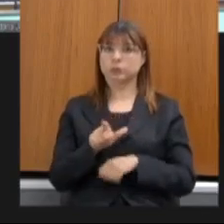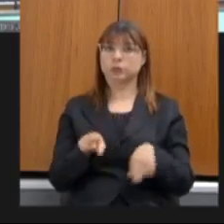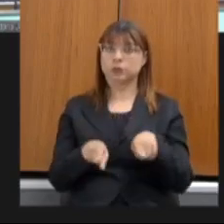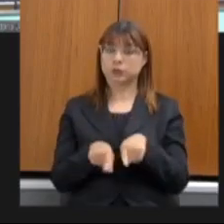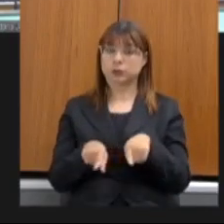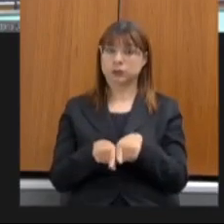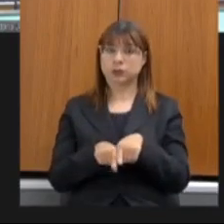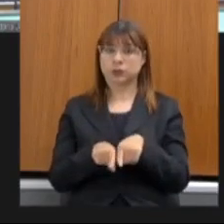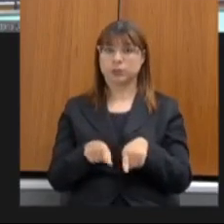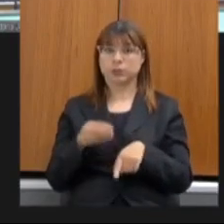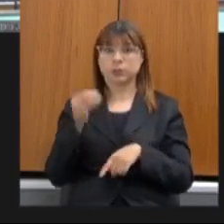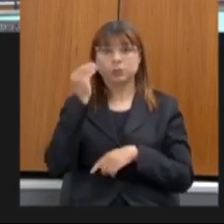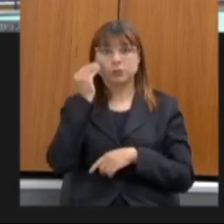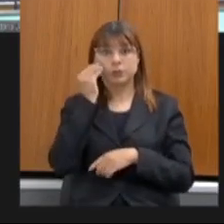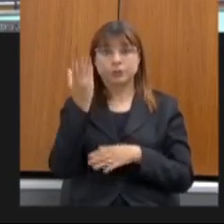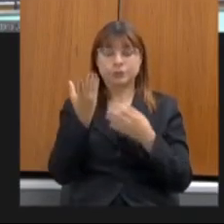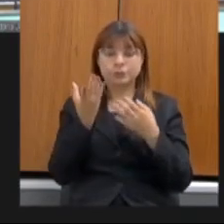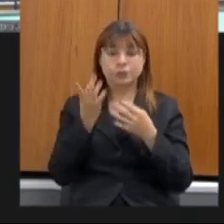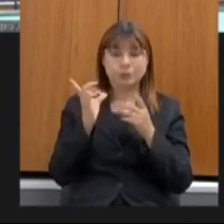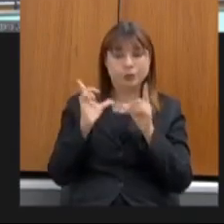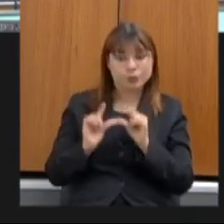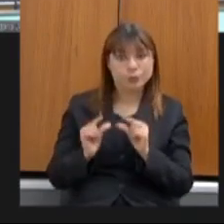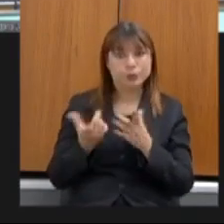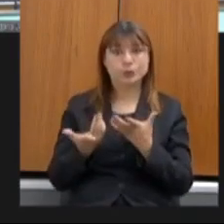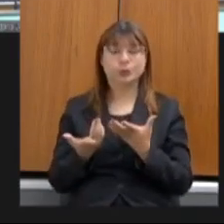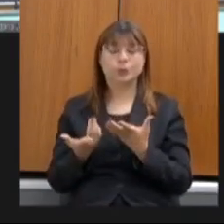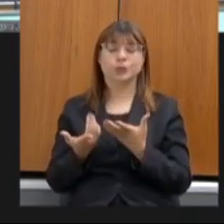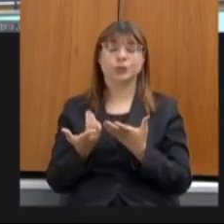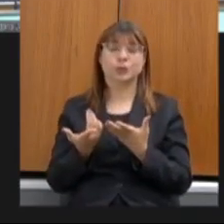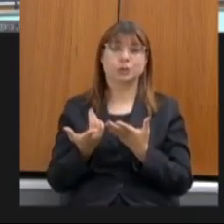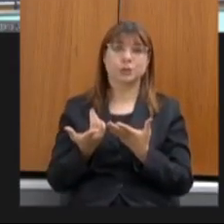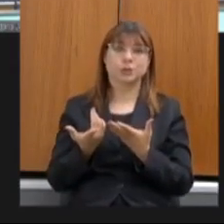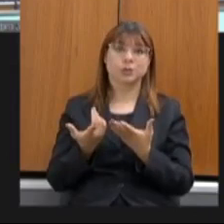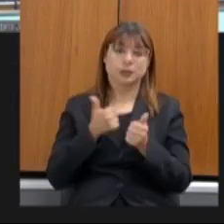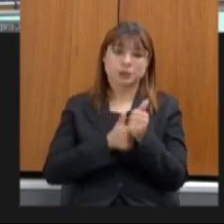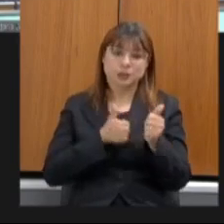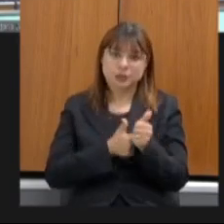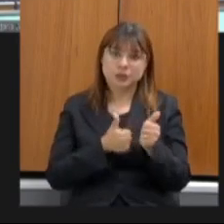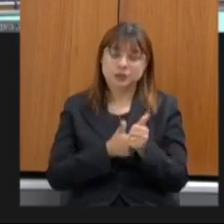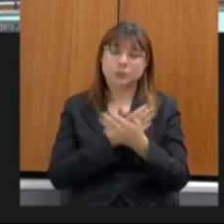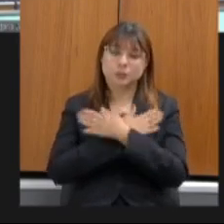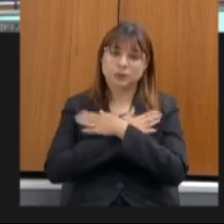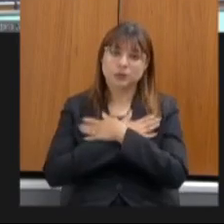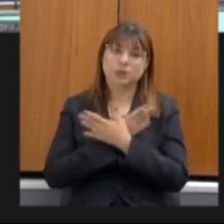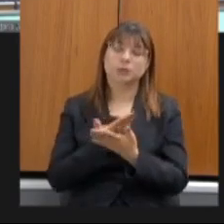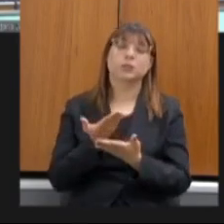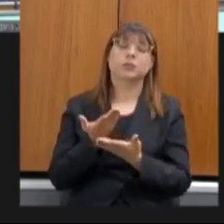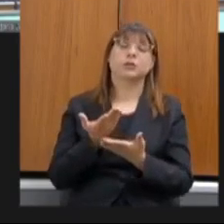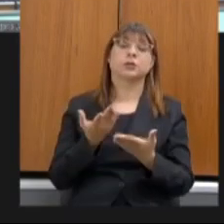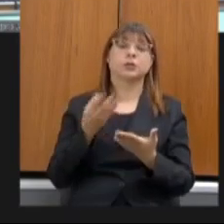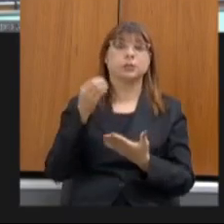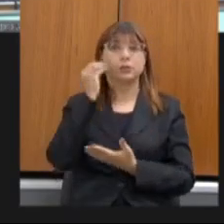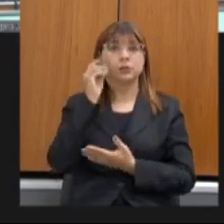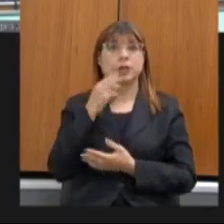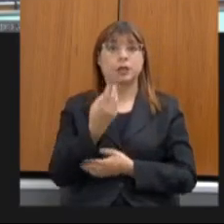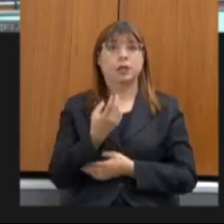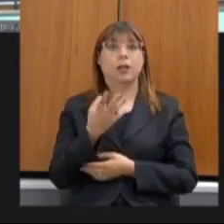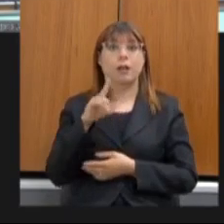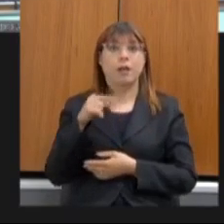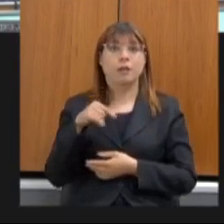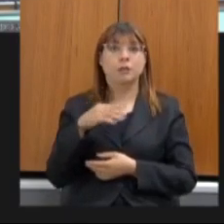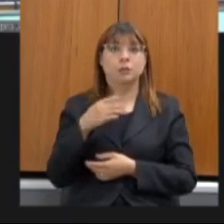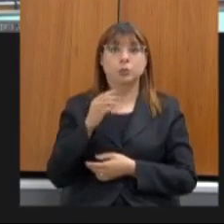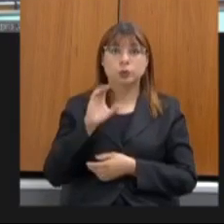mitigação do desemprego no estado 39 mil cursos na área de game ficar são que é